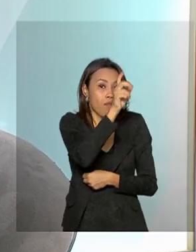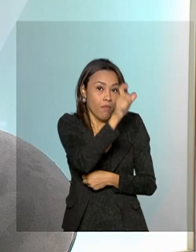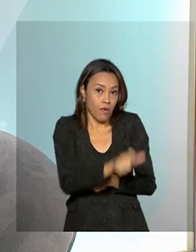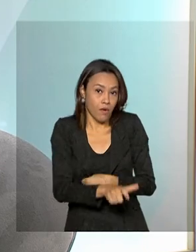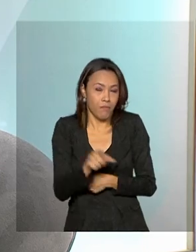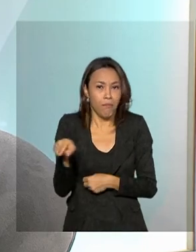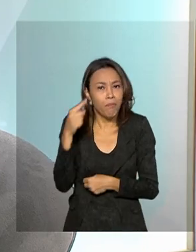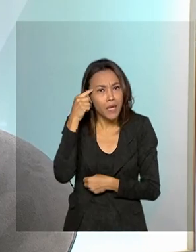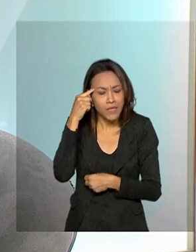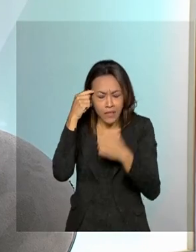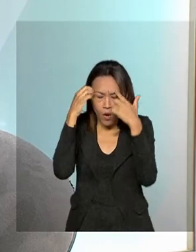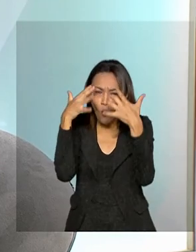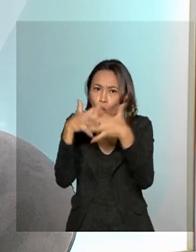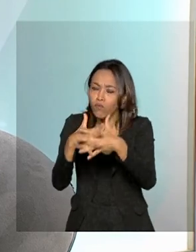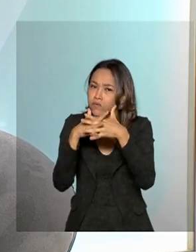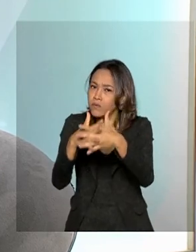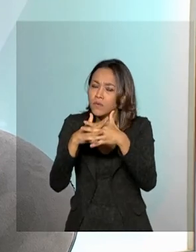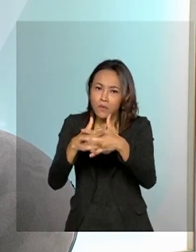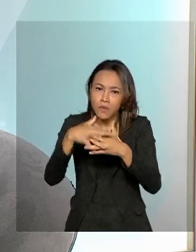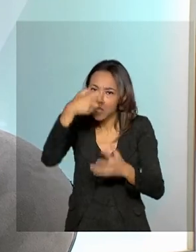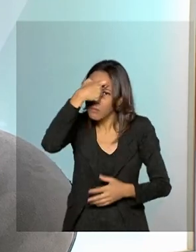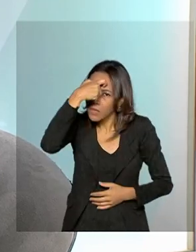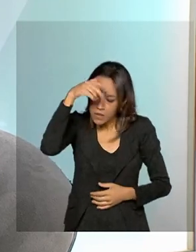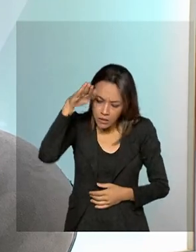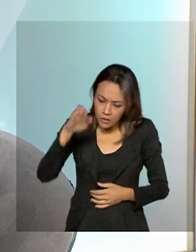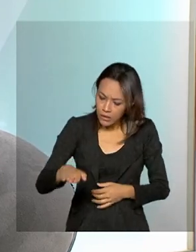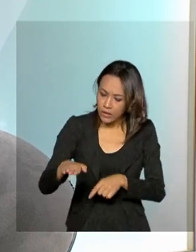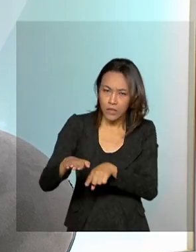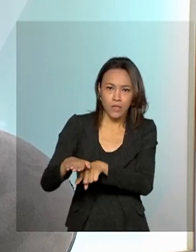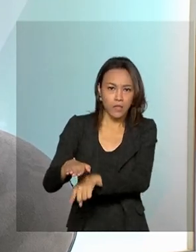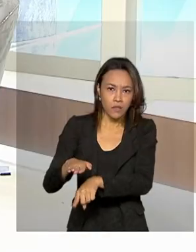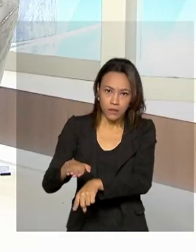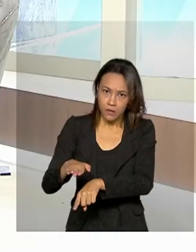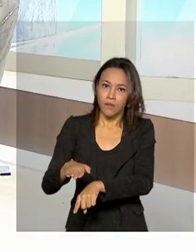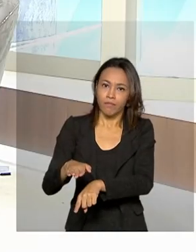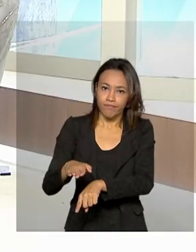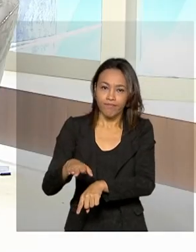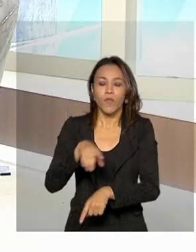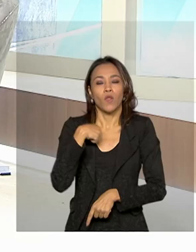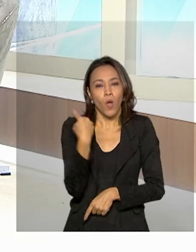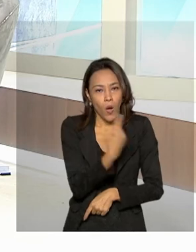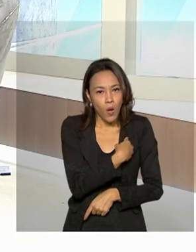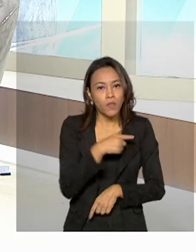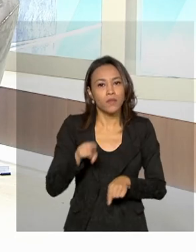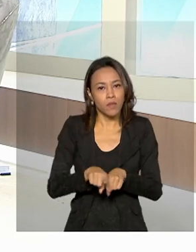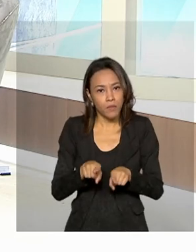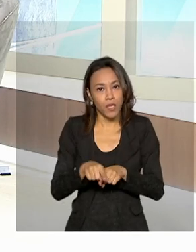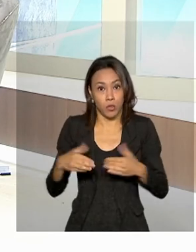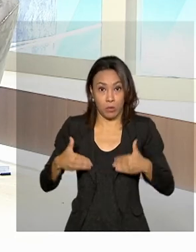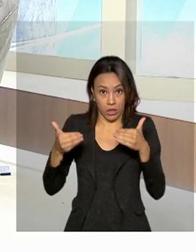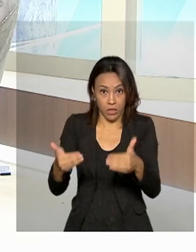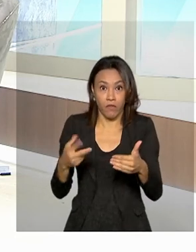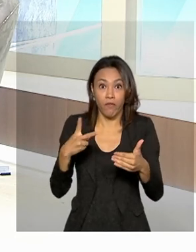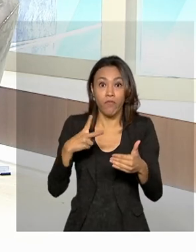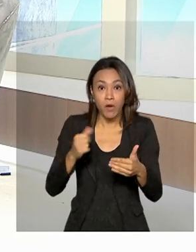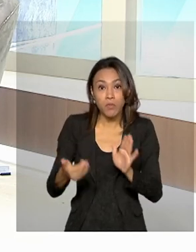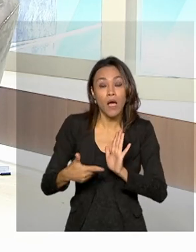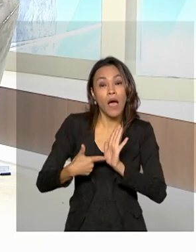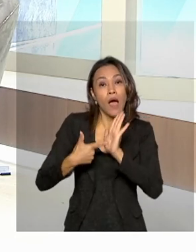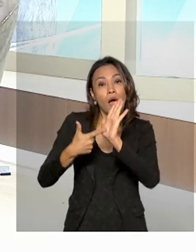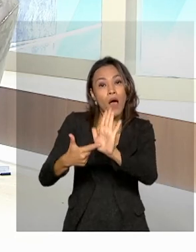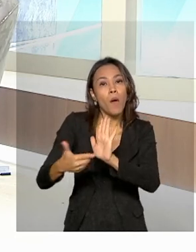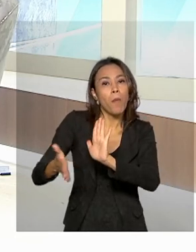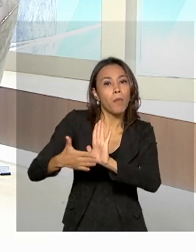vivem as crianças filhas do feminicídio? O nosso ministério vai também apresentar uma proposta de proteção